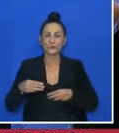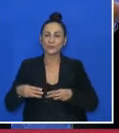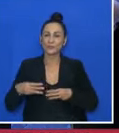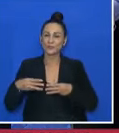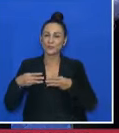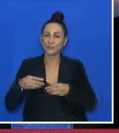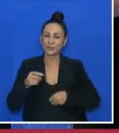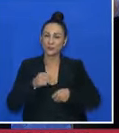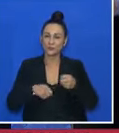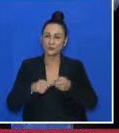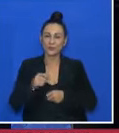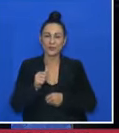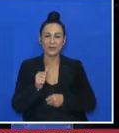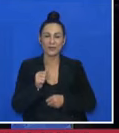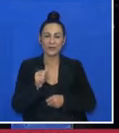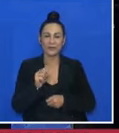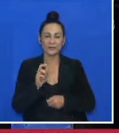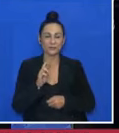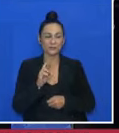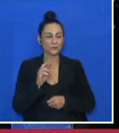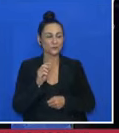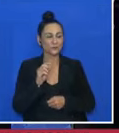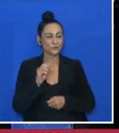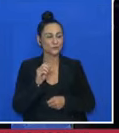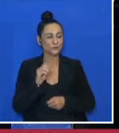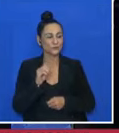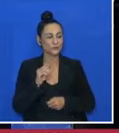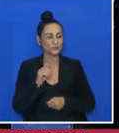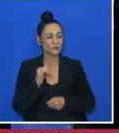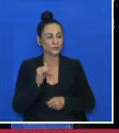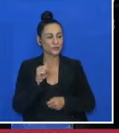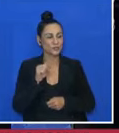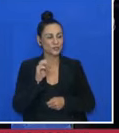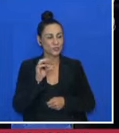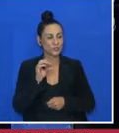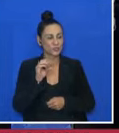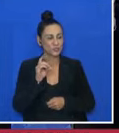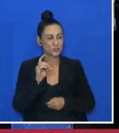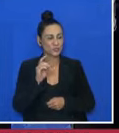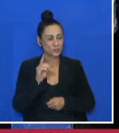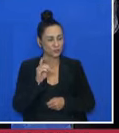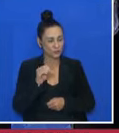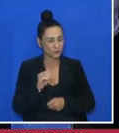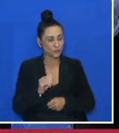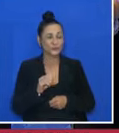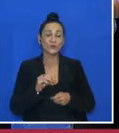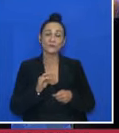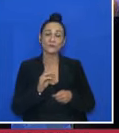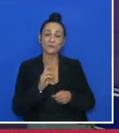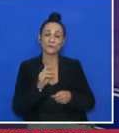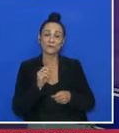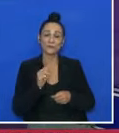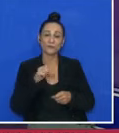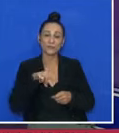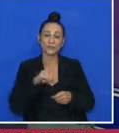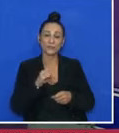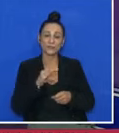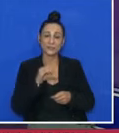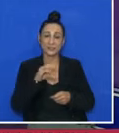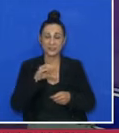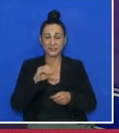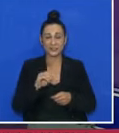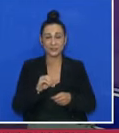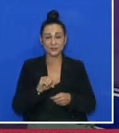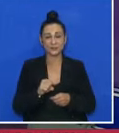aqui atentos, Astrogildo Silva Queiroz e Francisco Wagner Oliveira Silva vão fiscalizar cada